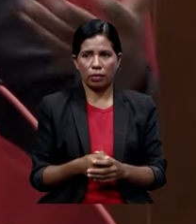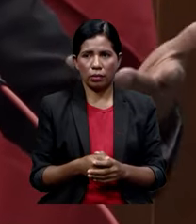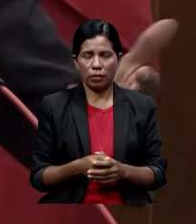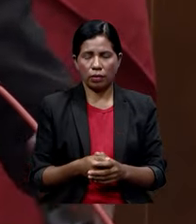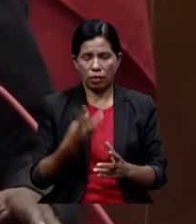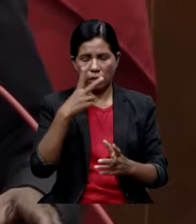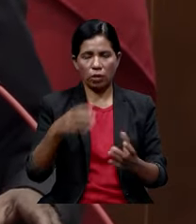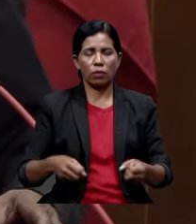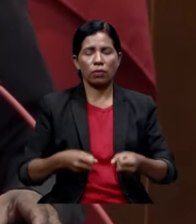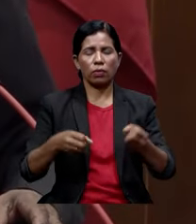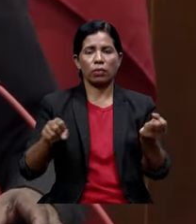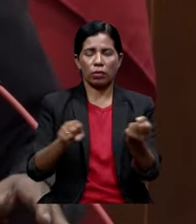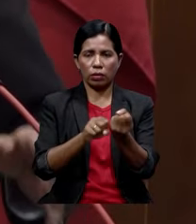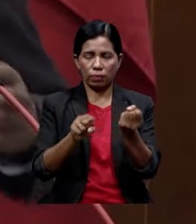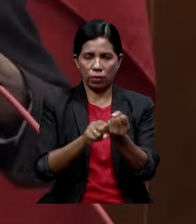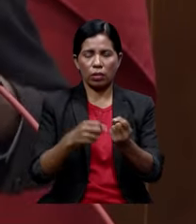reforça